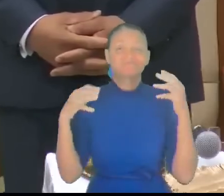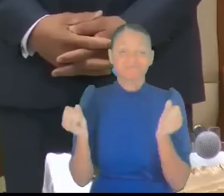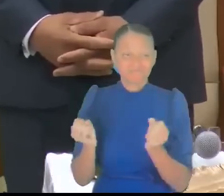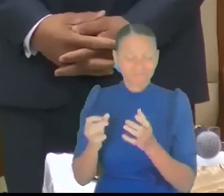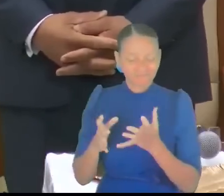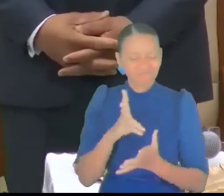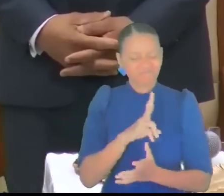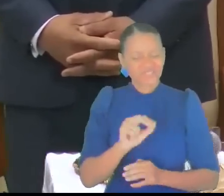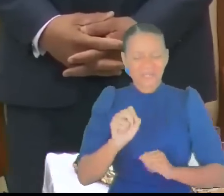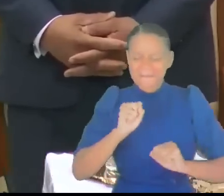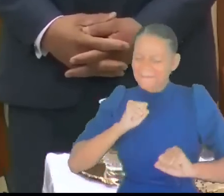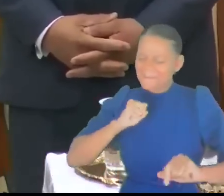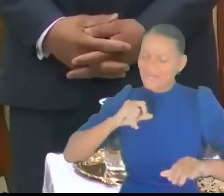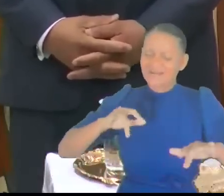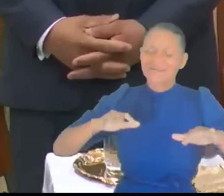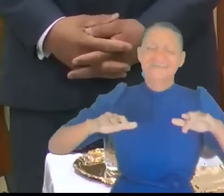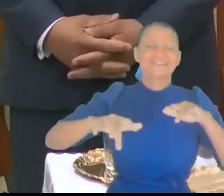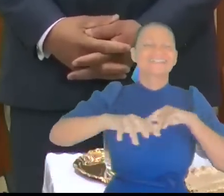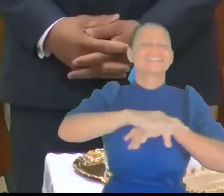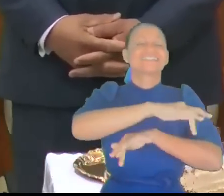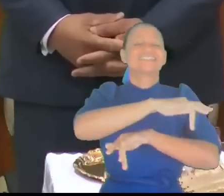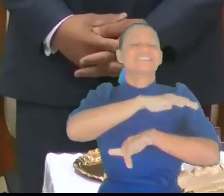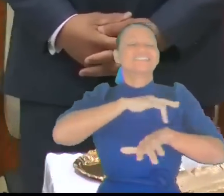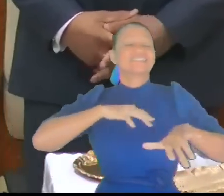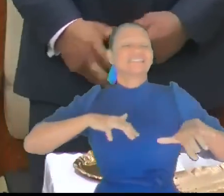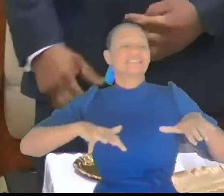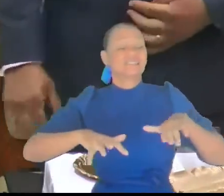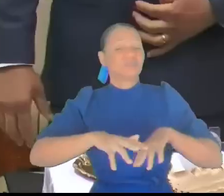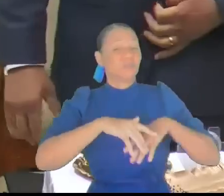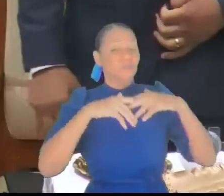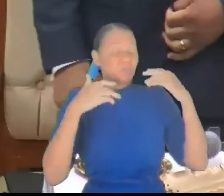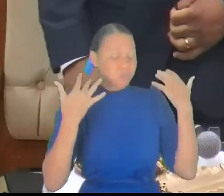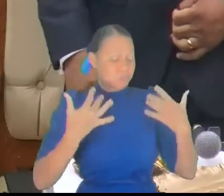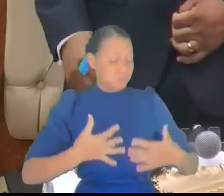vai operar. Quando a batalha,